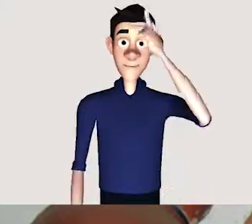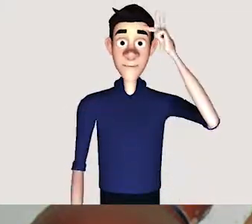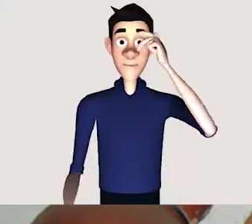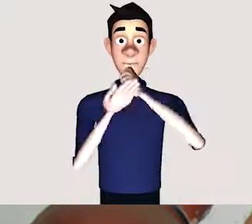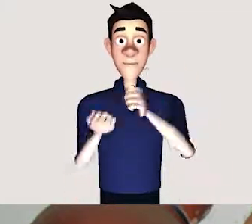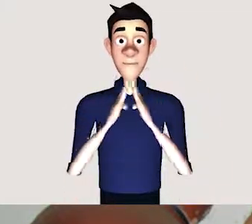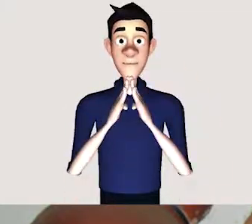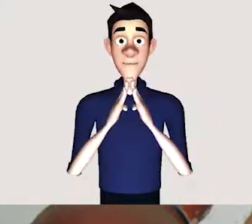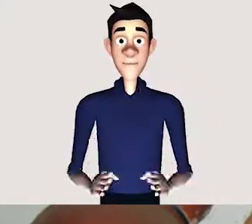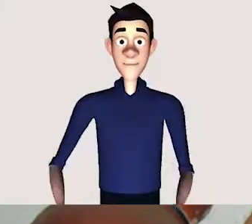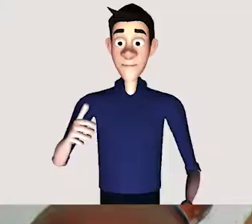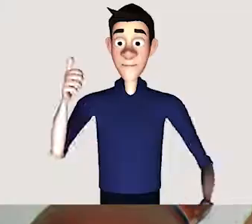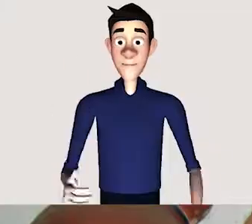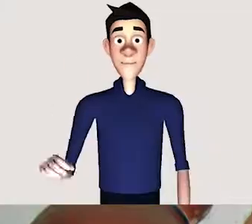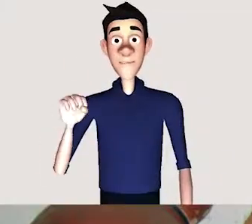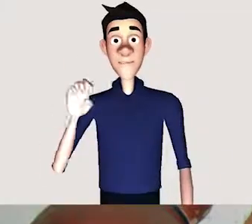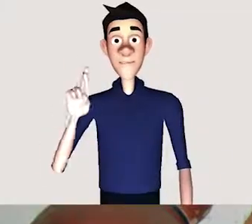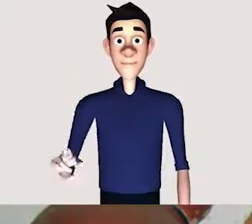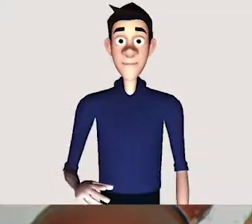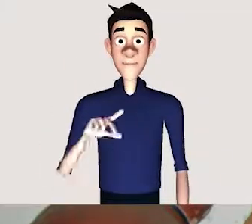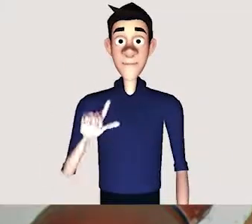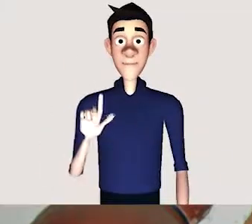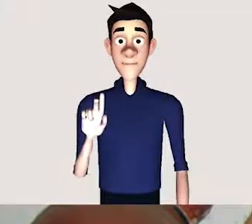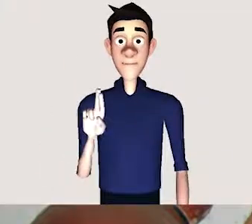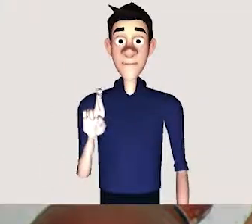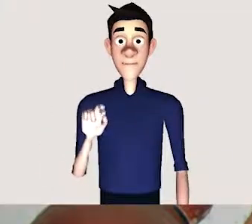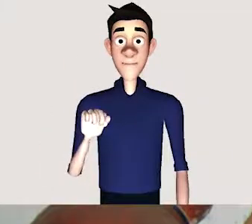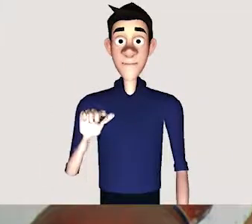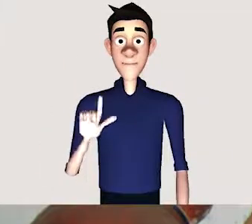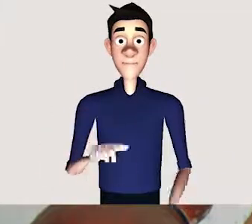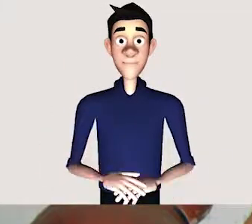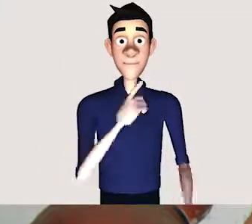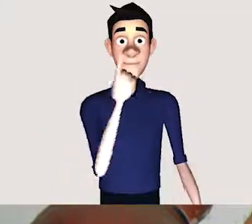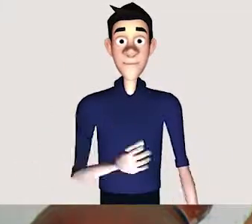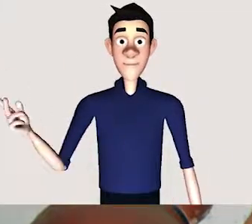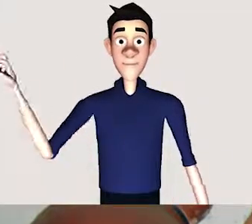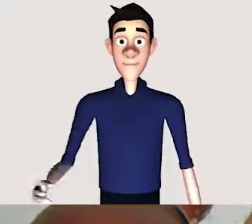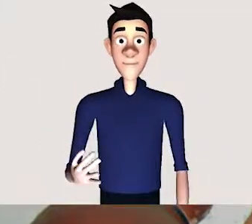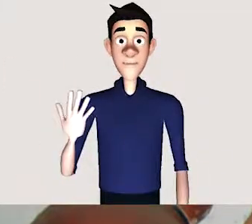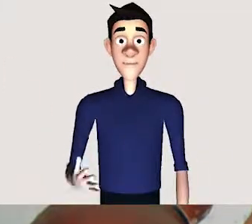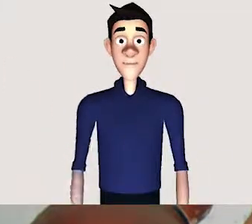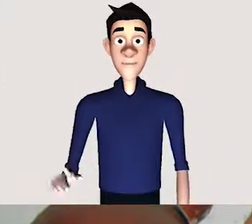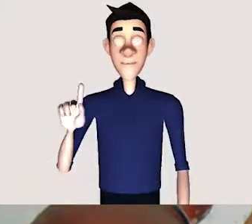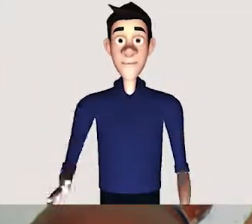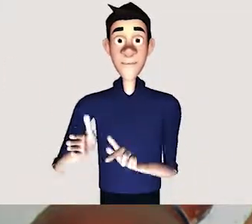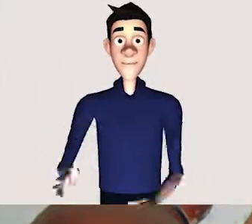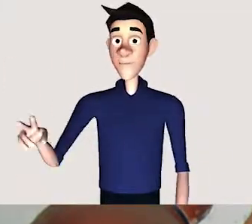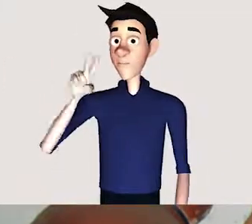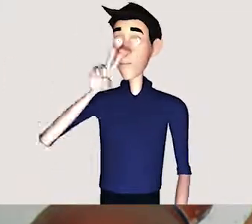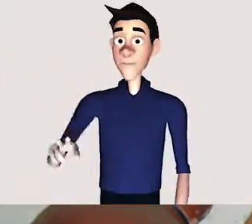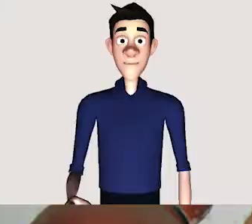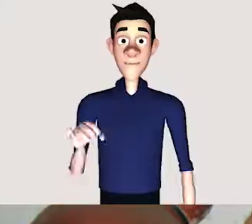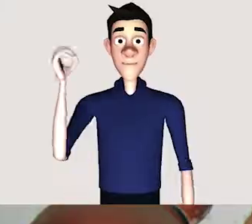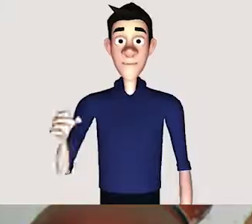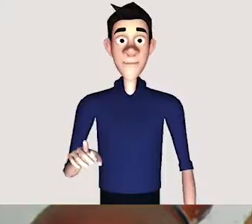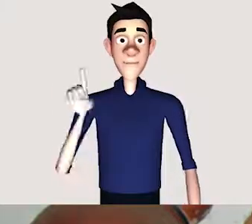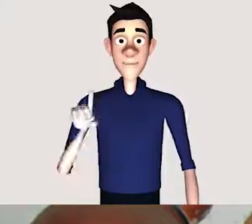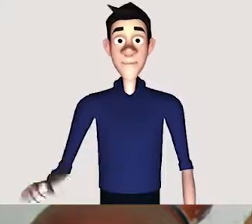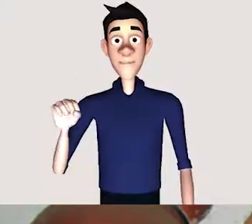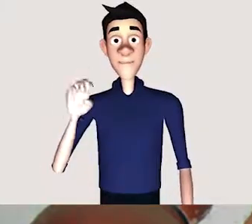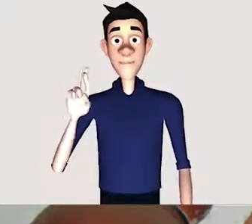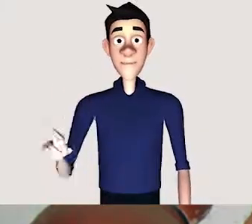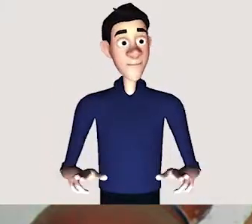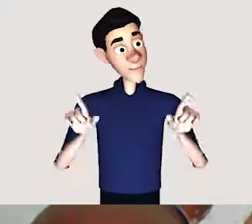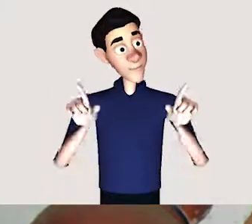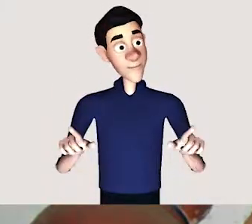para si a responsabilidade de contar a sua própria história e passaram a desenvolver uma prática que eu gosto de